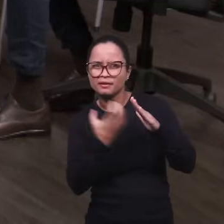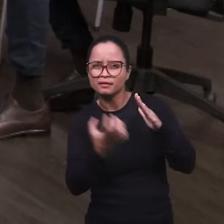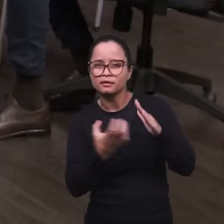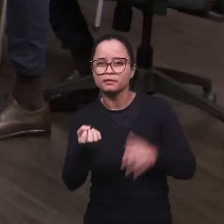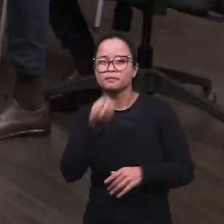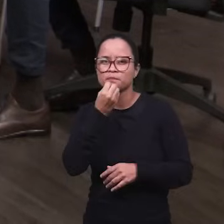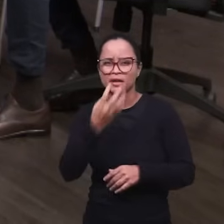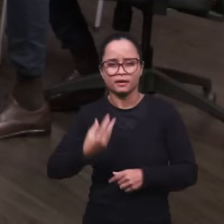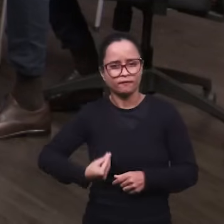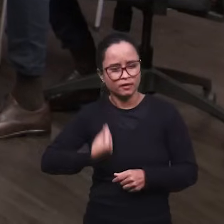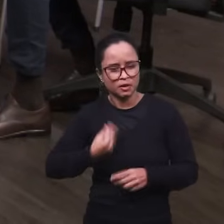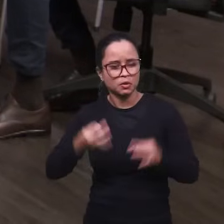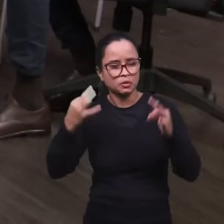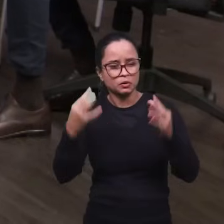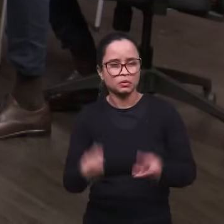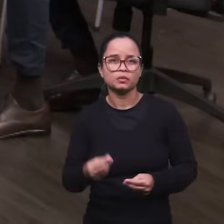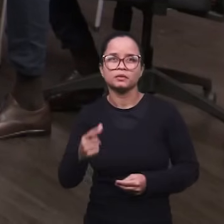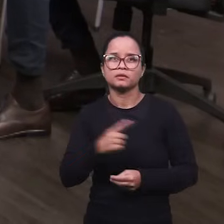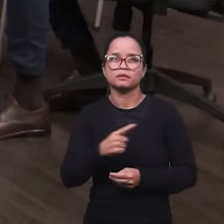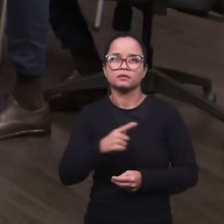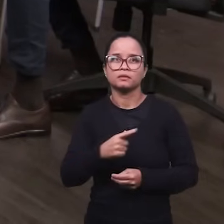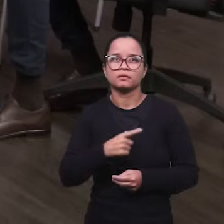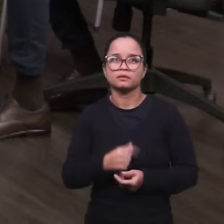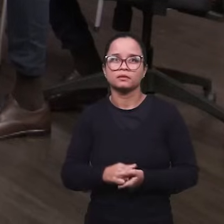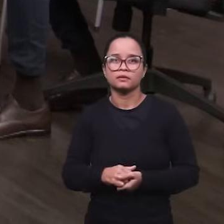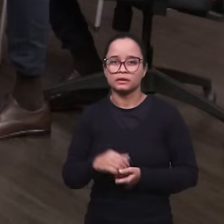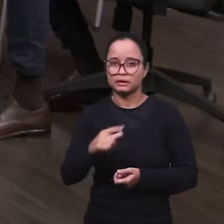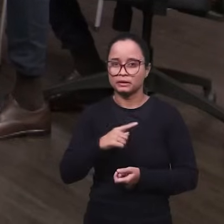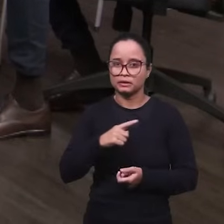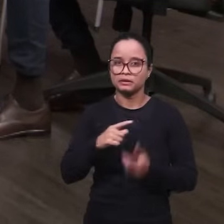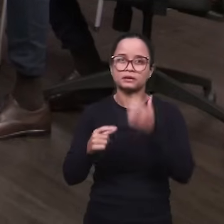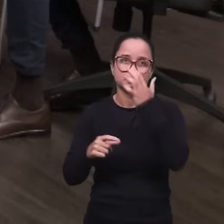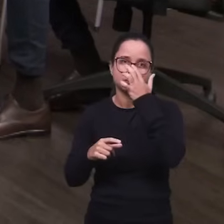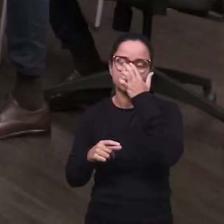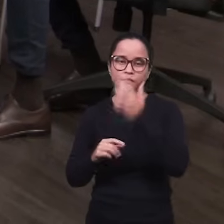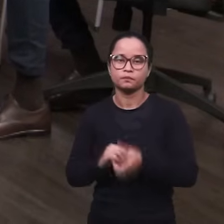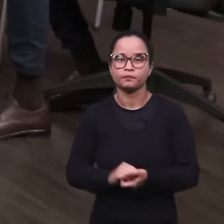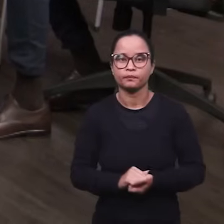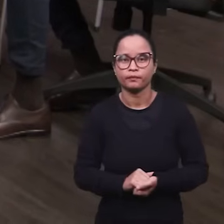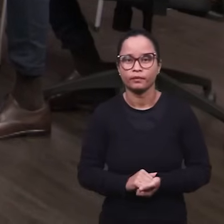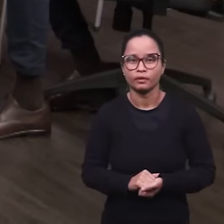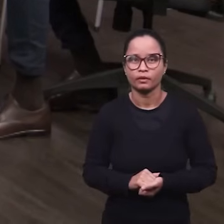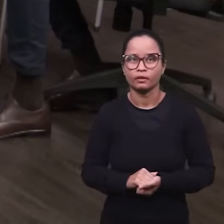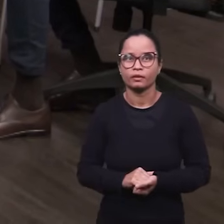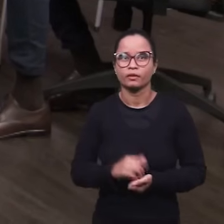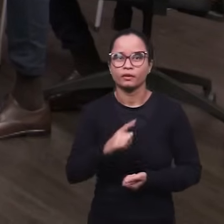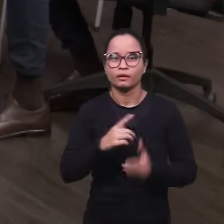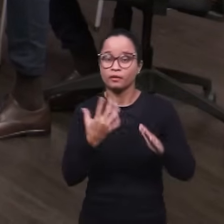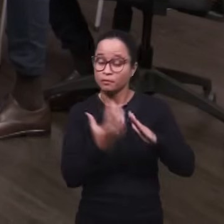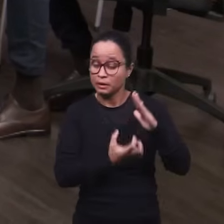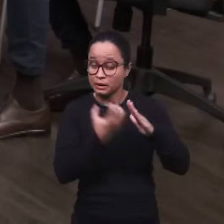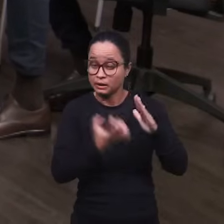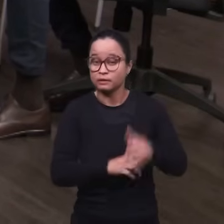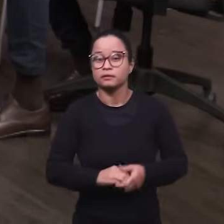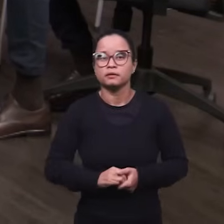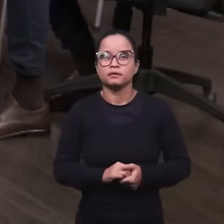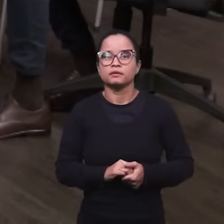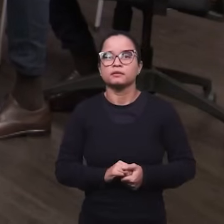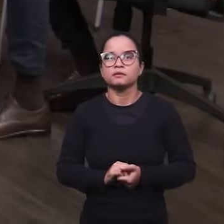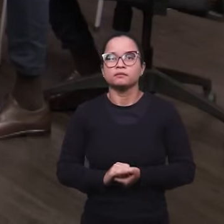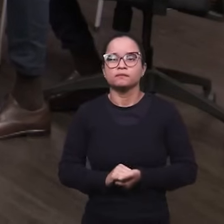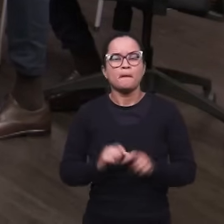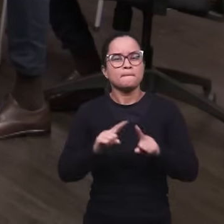ganhei bem a vida toda, sabe? Tinha um prolabore baixo, porque nesse caso, quando é um empresário, é em